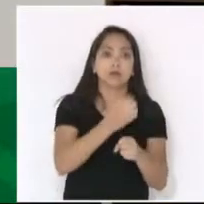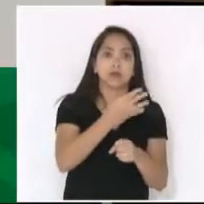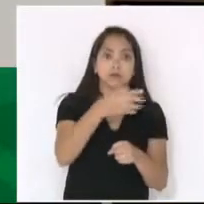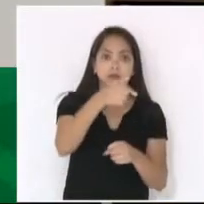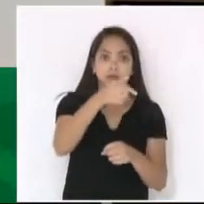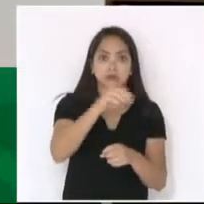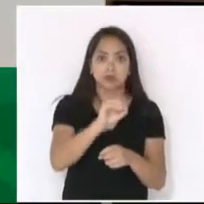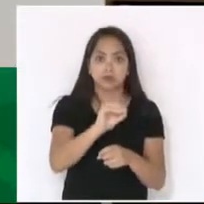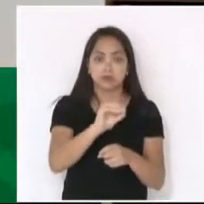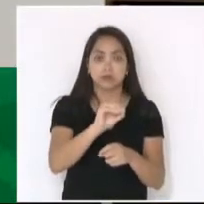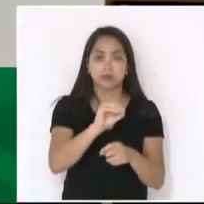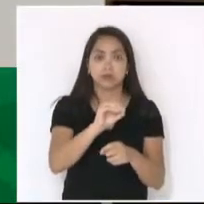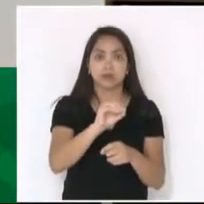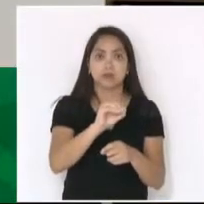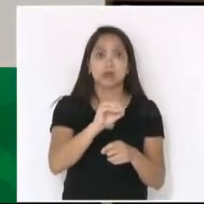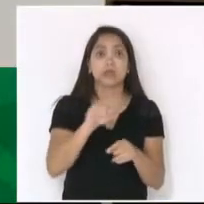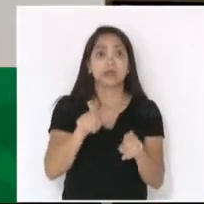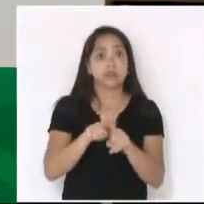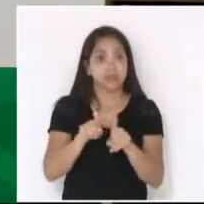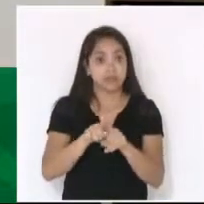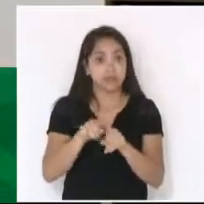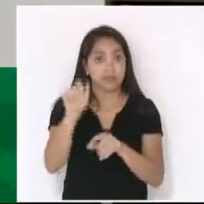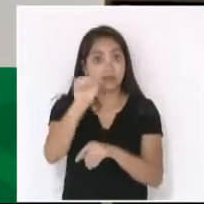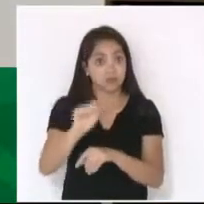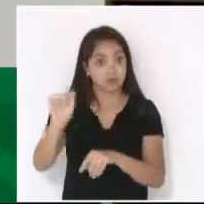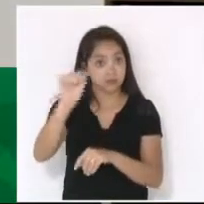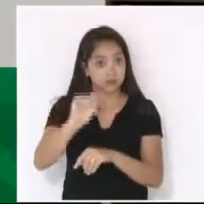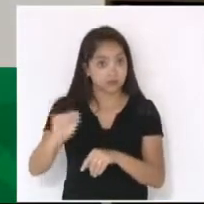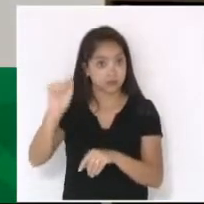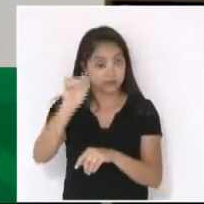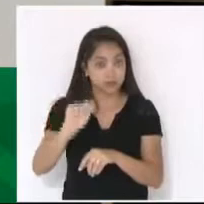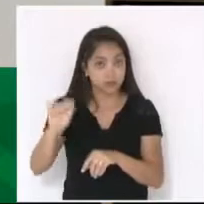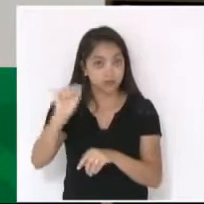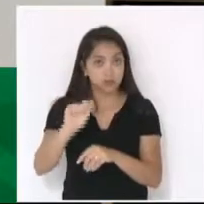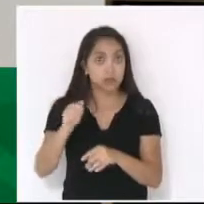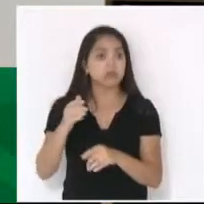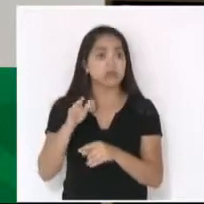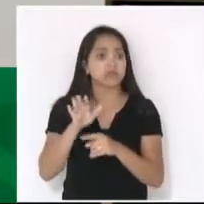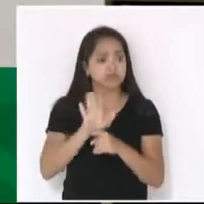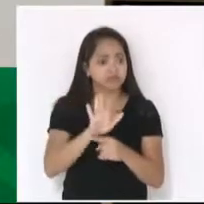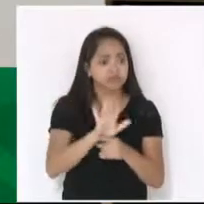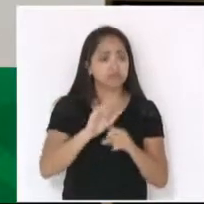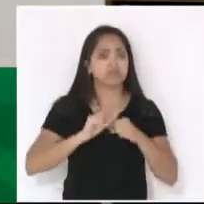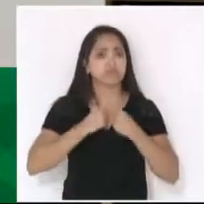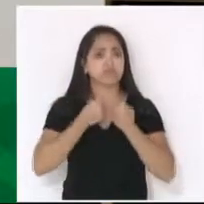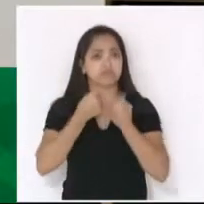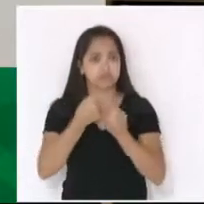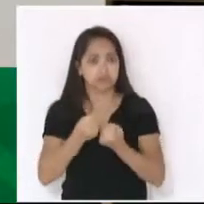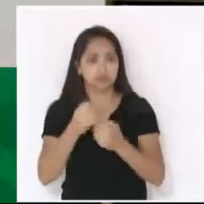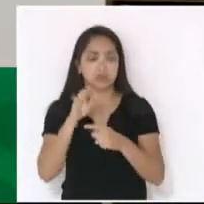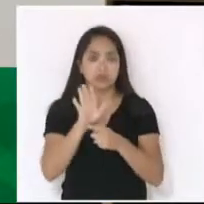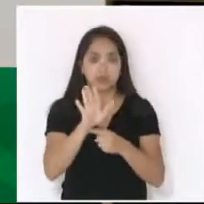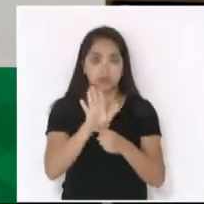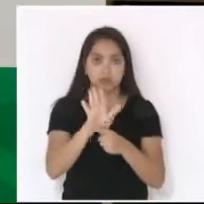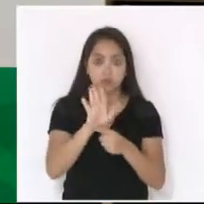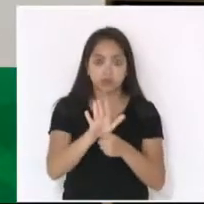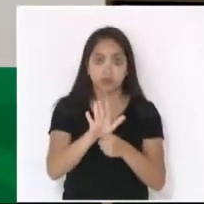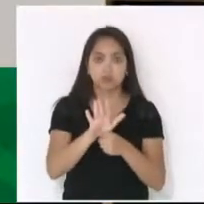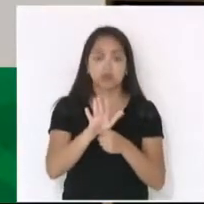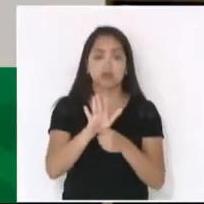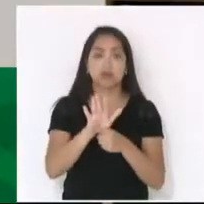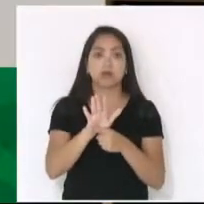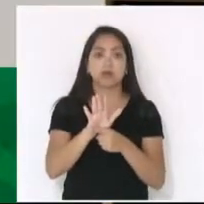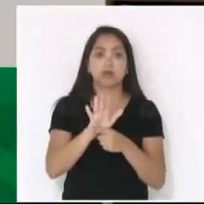os moradores inclusive as associações colocar todas exposição depois do debate que teve aqui no qual